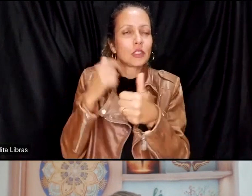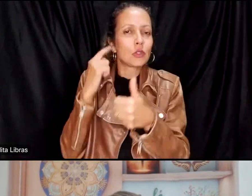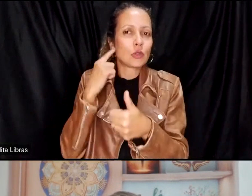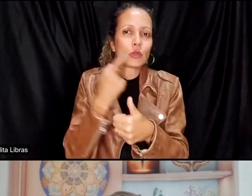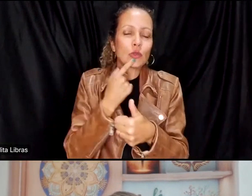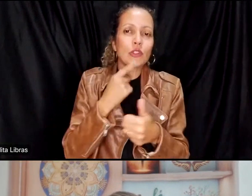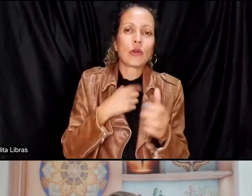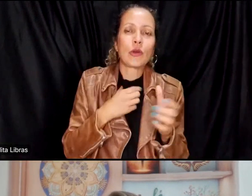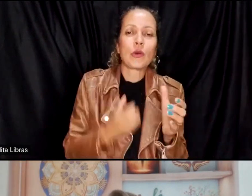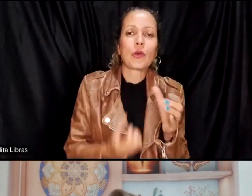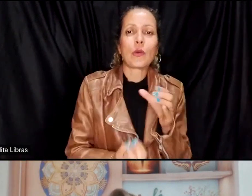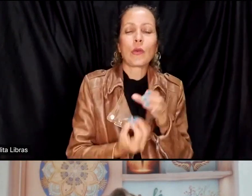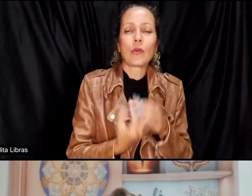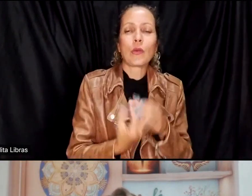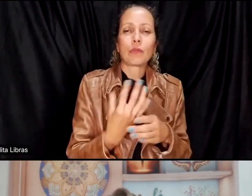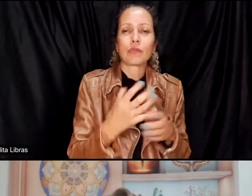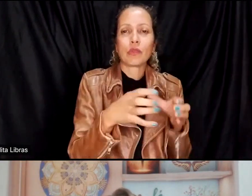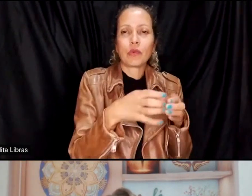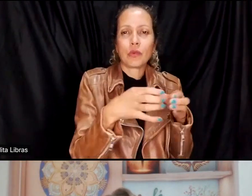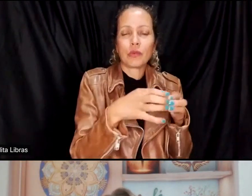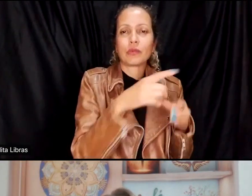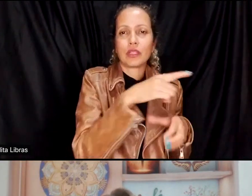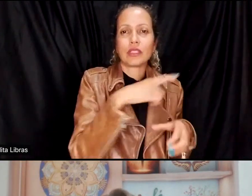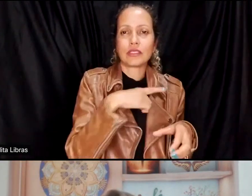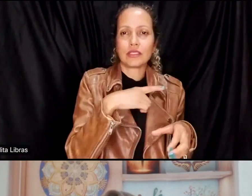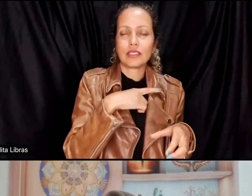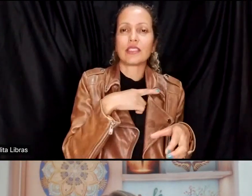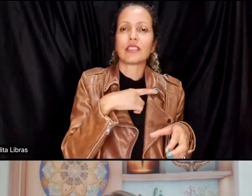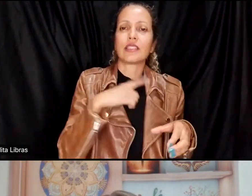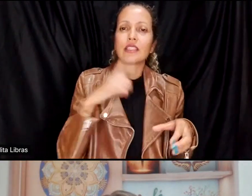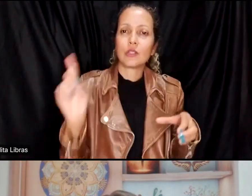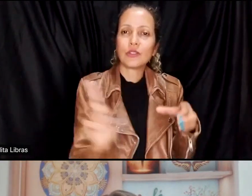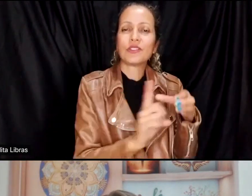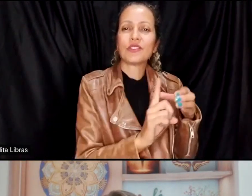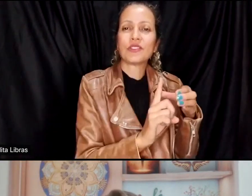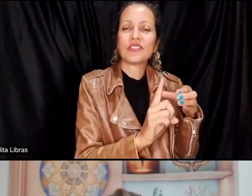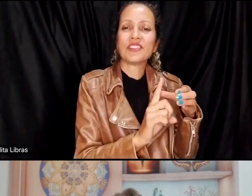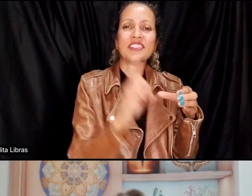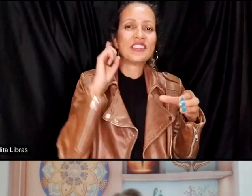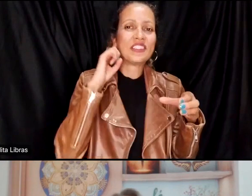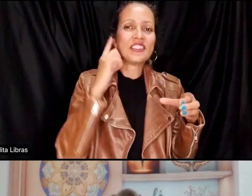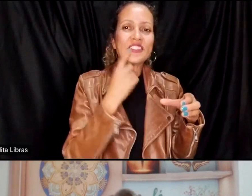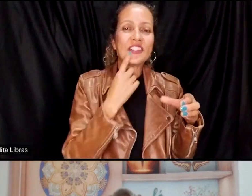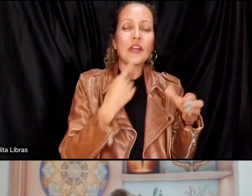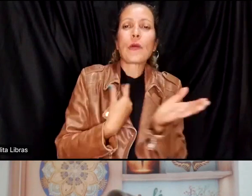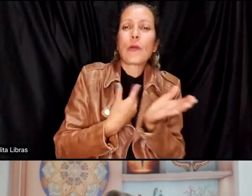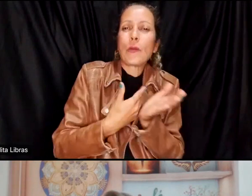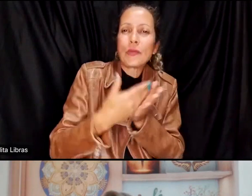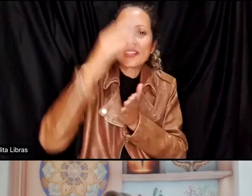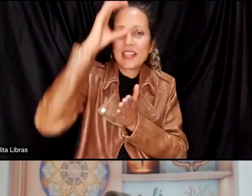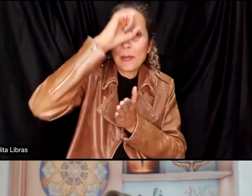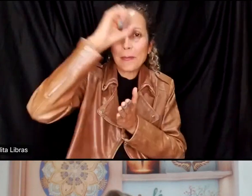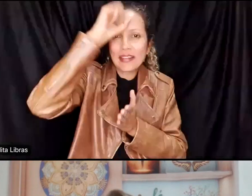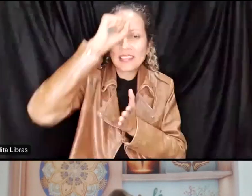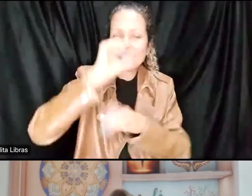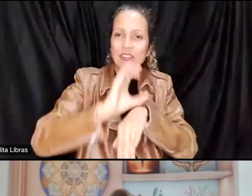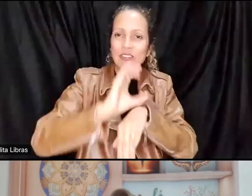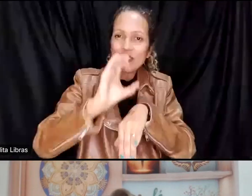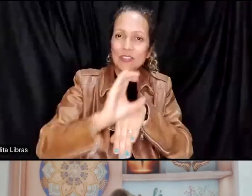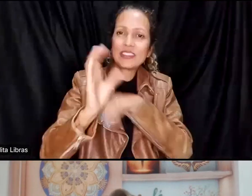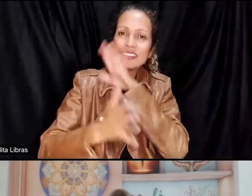Unicamp, e comecei a fazer curso de Libras, e aí começou a minha trajetória.